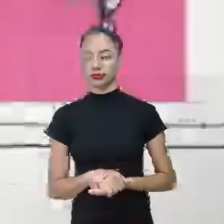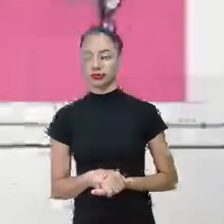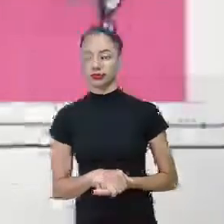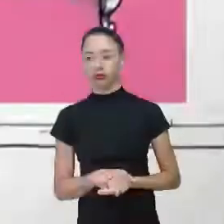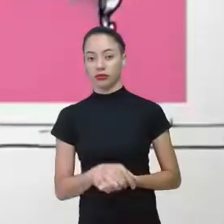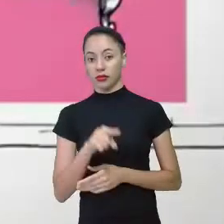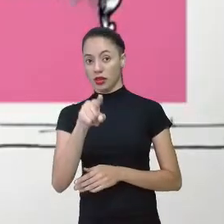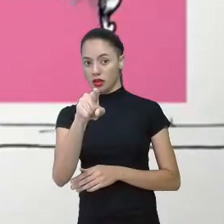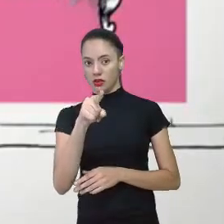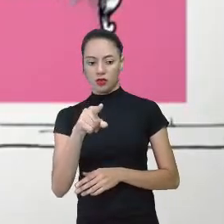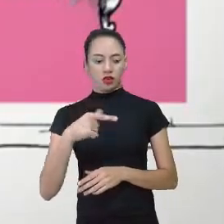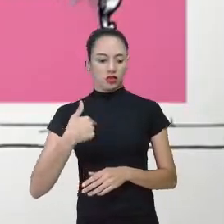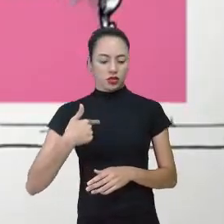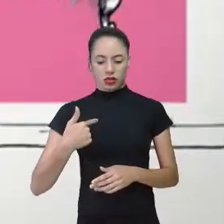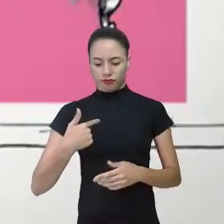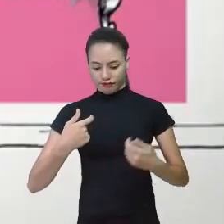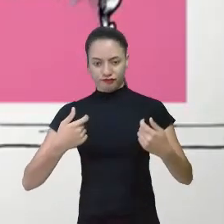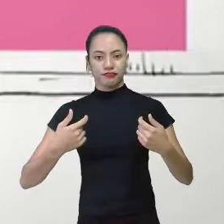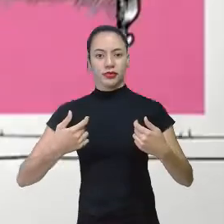Como você deveria se vestir.